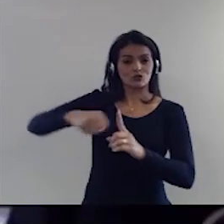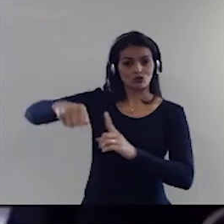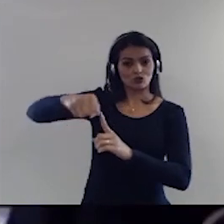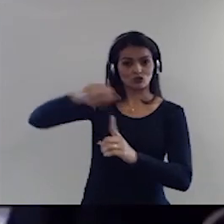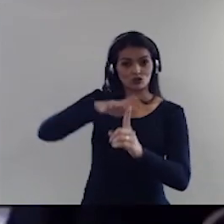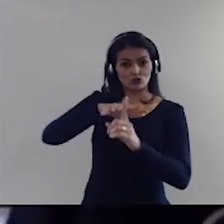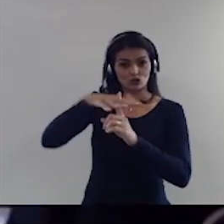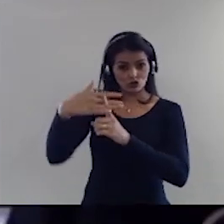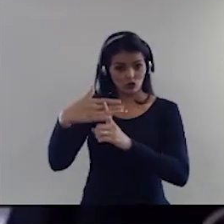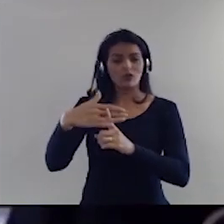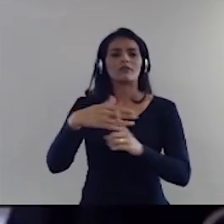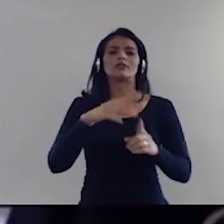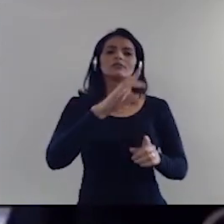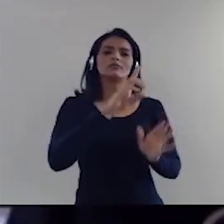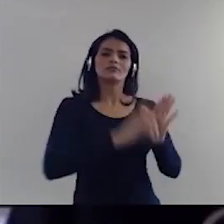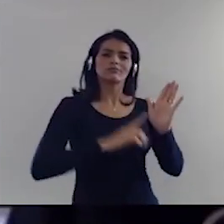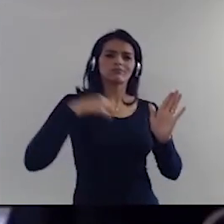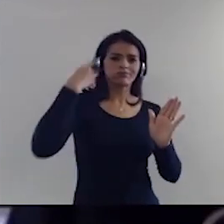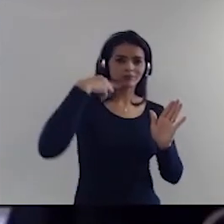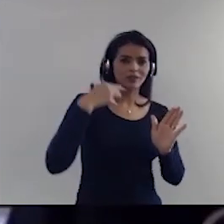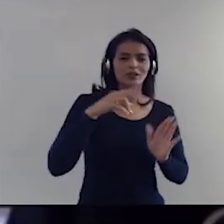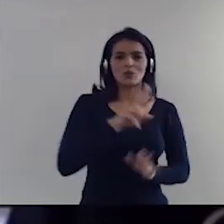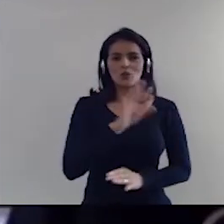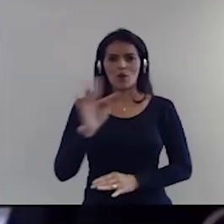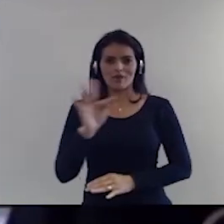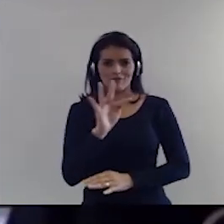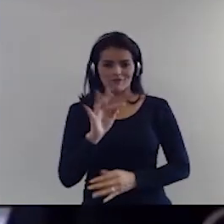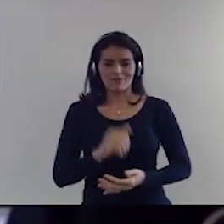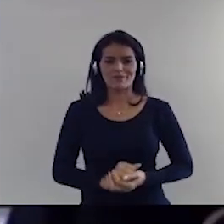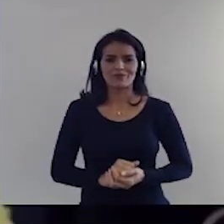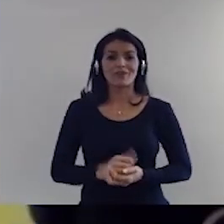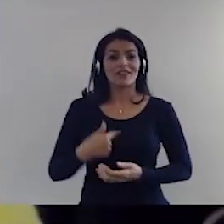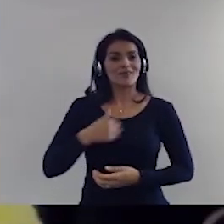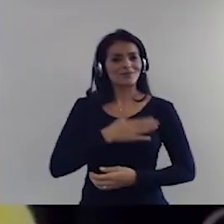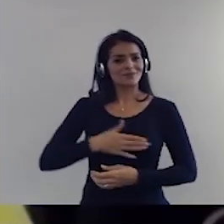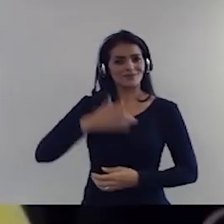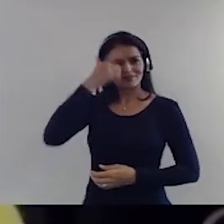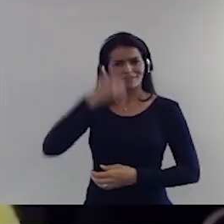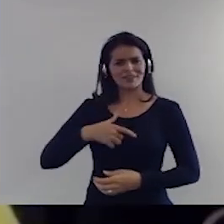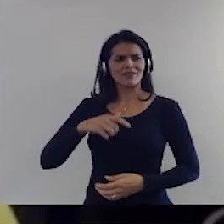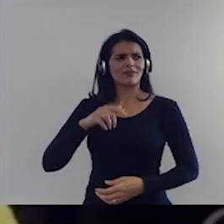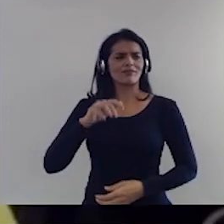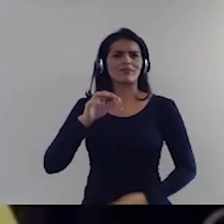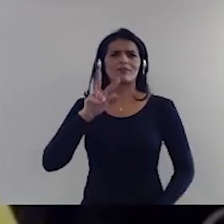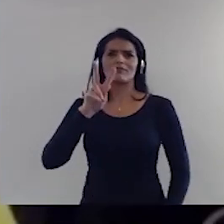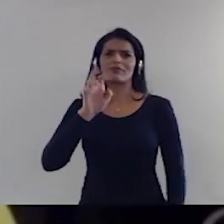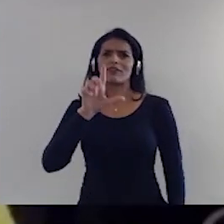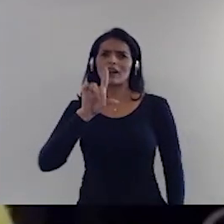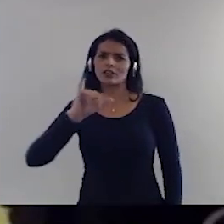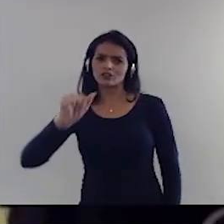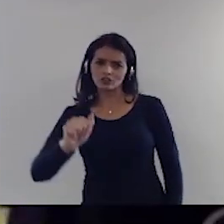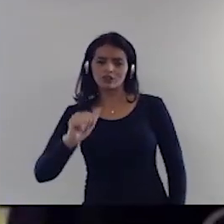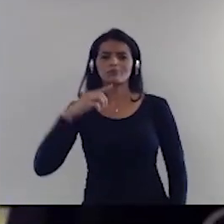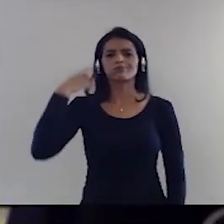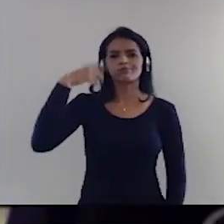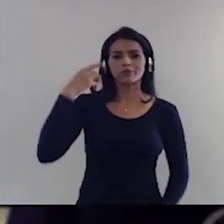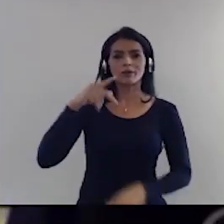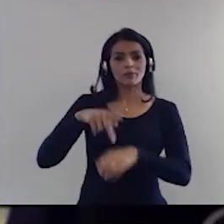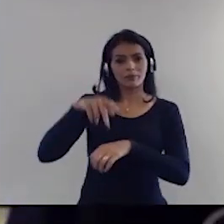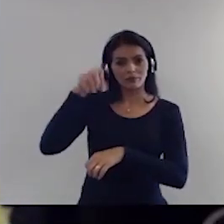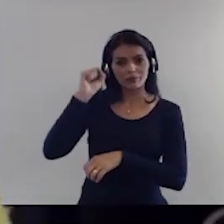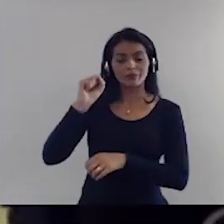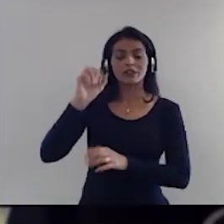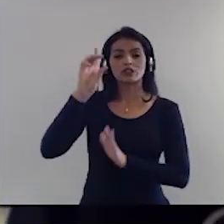pela Universidade Federal Fluminense. Para mim é uma grande honra. Eu sou Vládia Feitosa, sou advogada, especialista em Direito